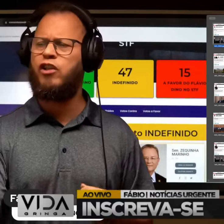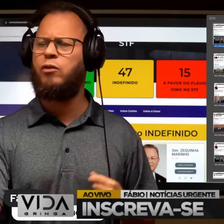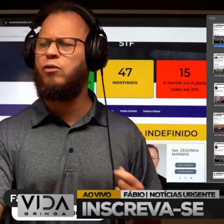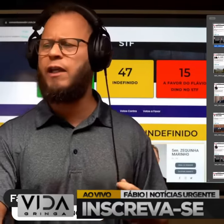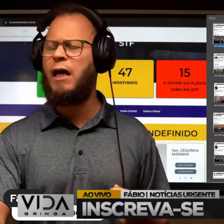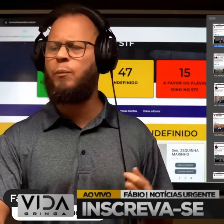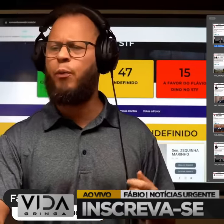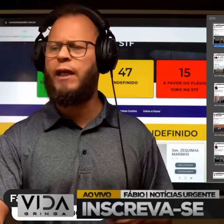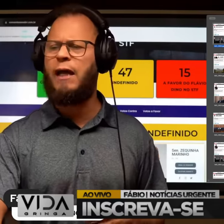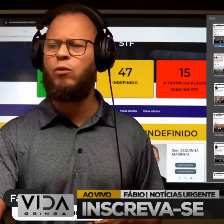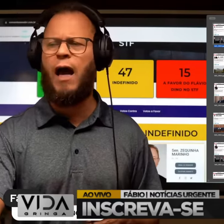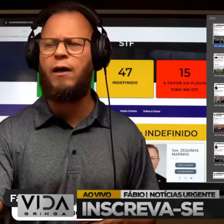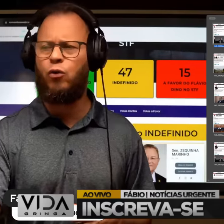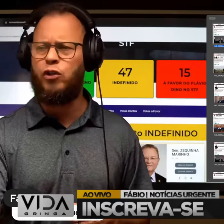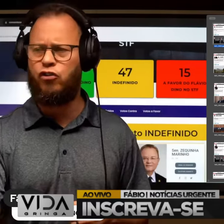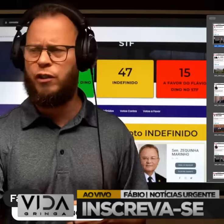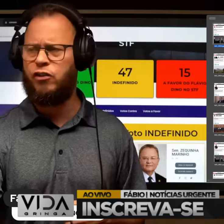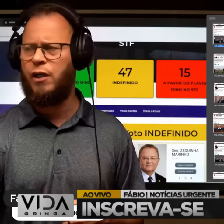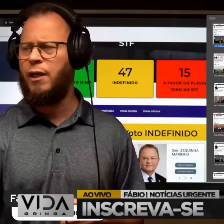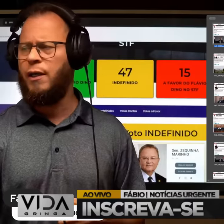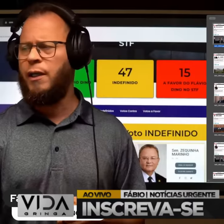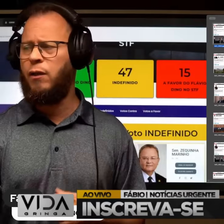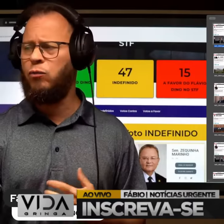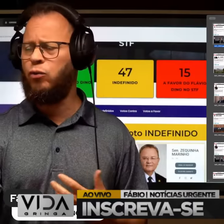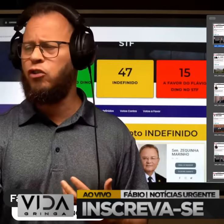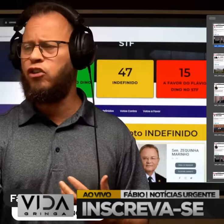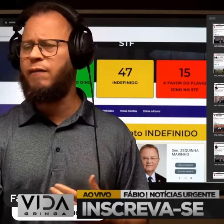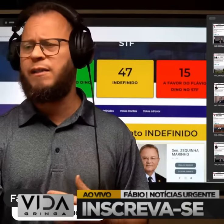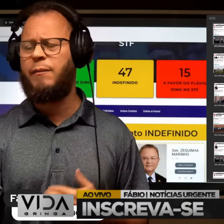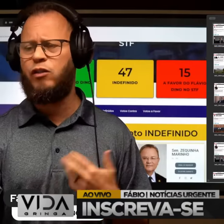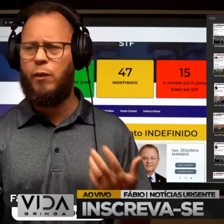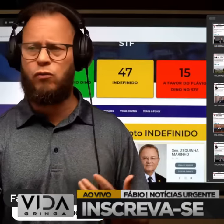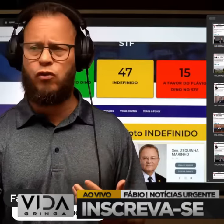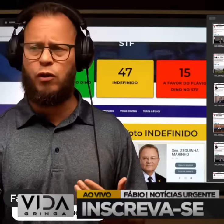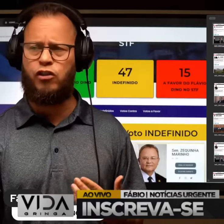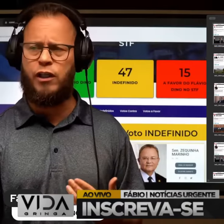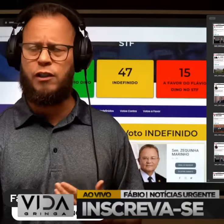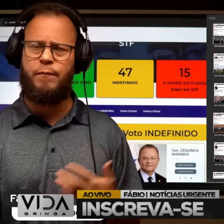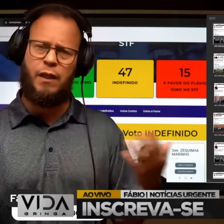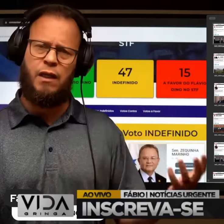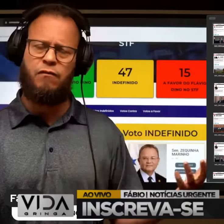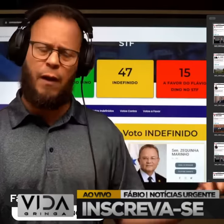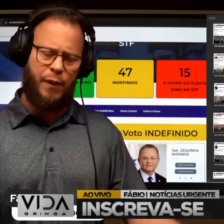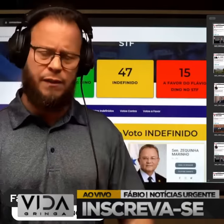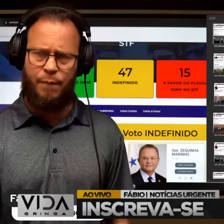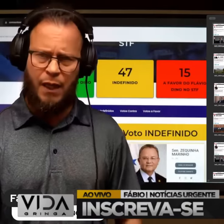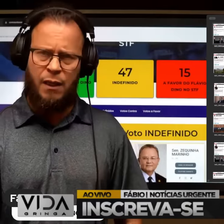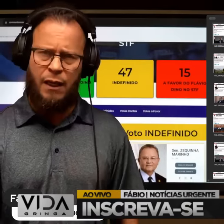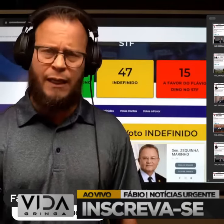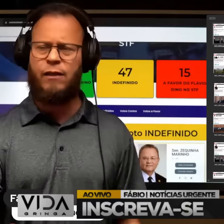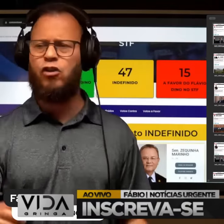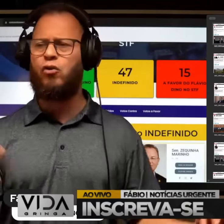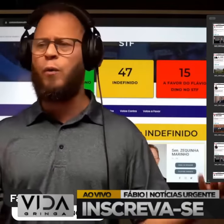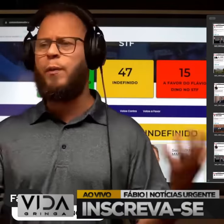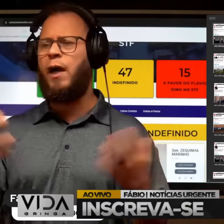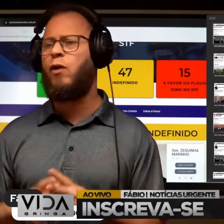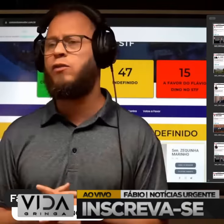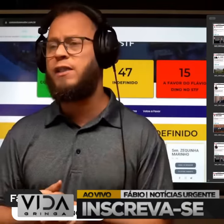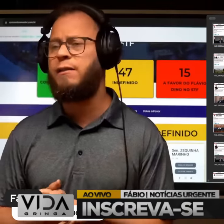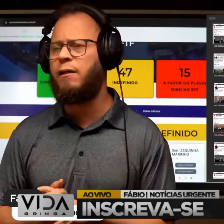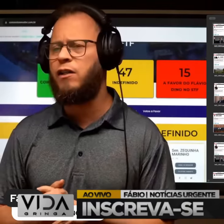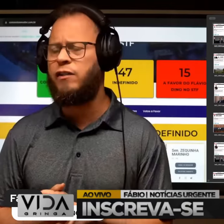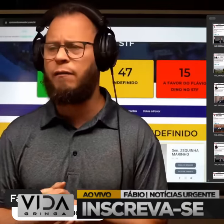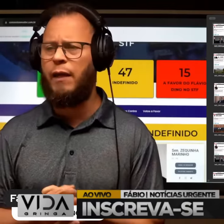de Dino no Senado poderá durar 2 dias. Então, tudo indica que vai ser mais ou menos uns 2 dias e vai passar. Galera, desculpa, nós